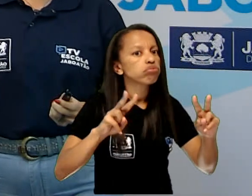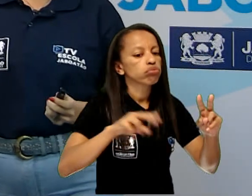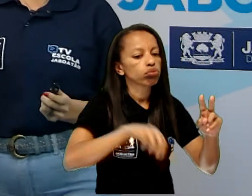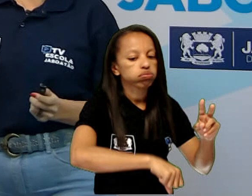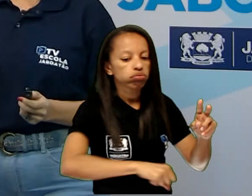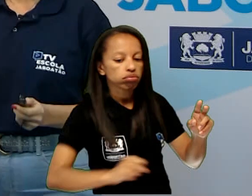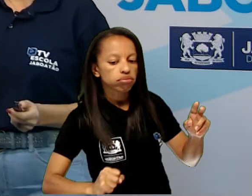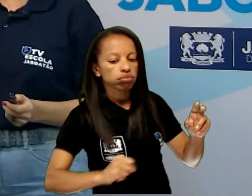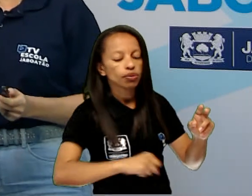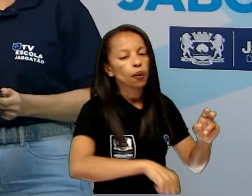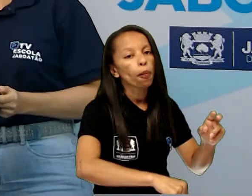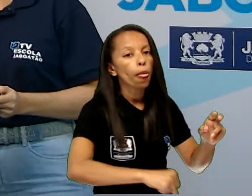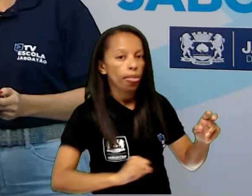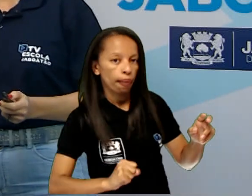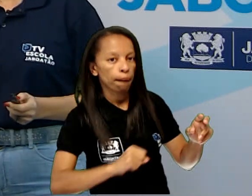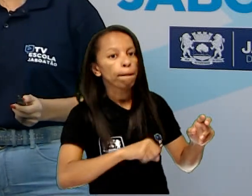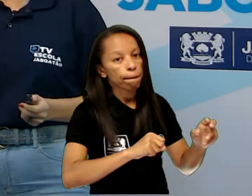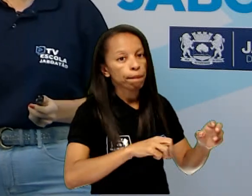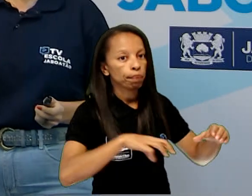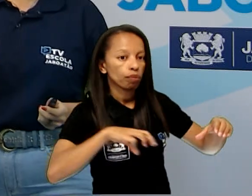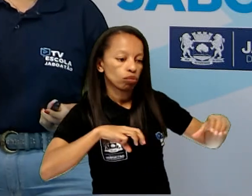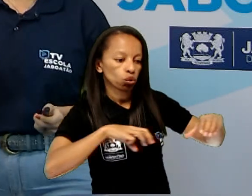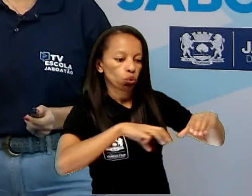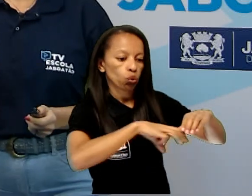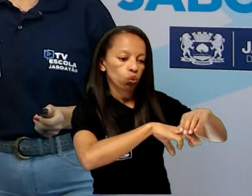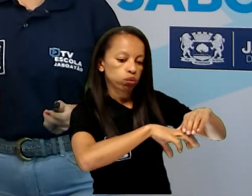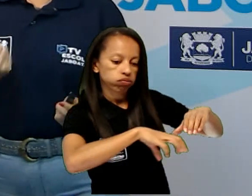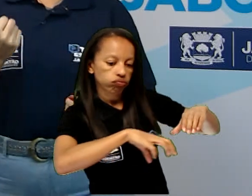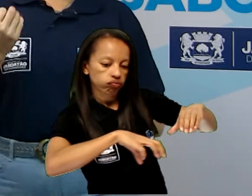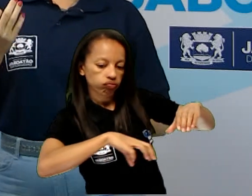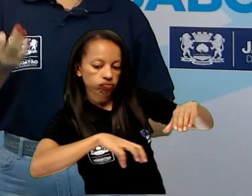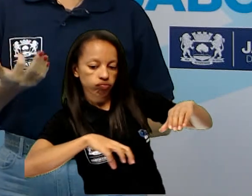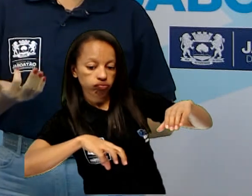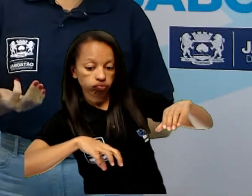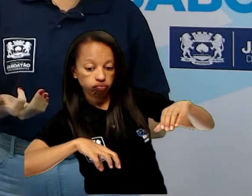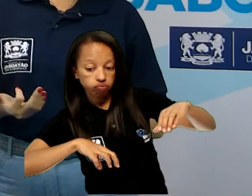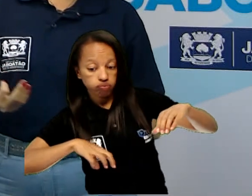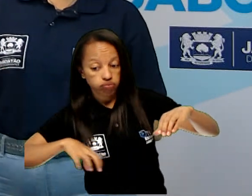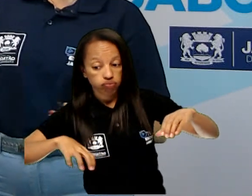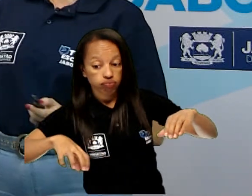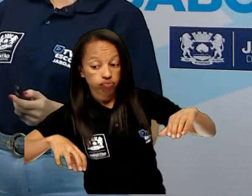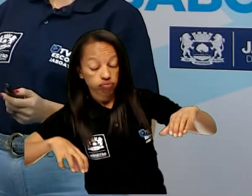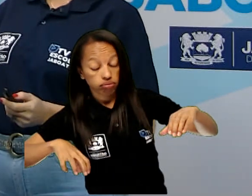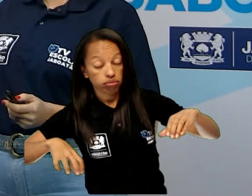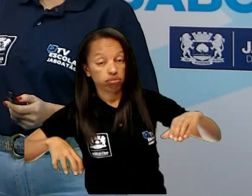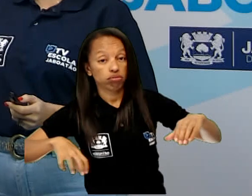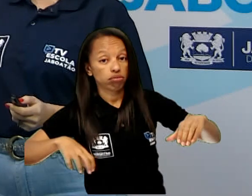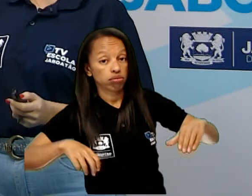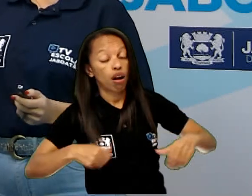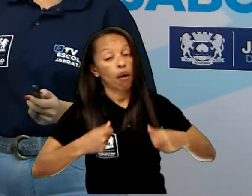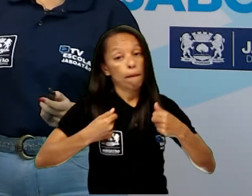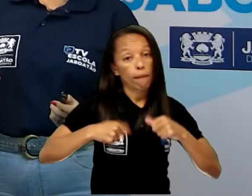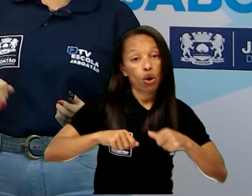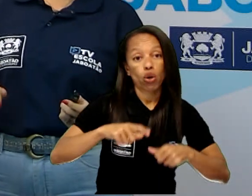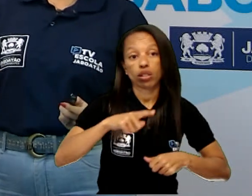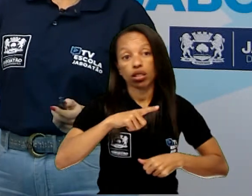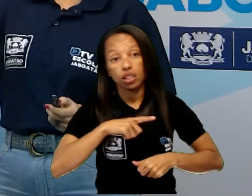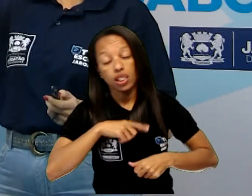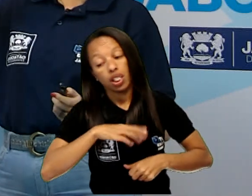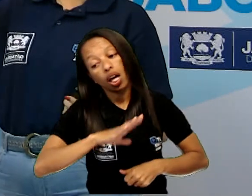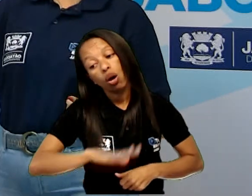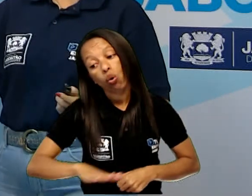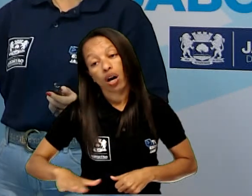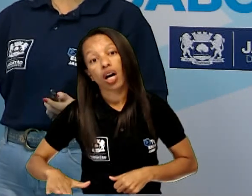marcha errada e o carro ir numa direção que não seja favorável, de repente tem uma criança assim atrás do carro.